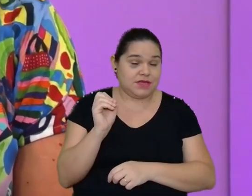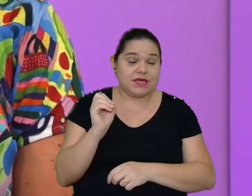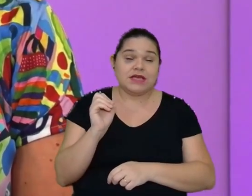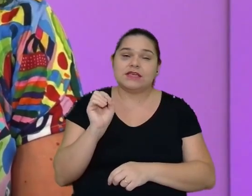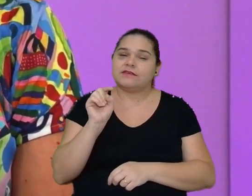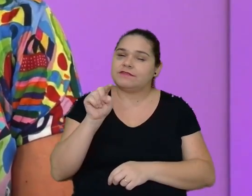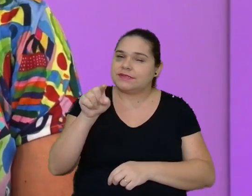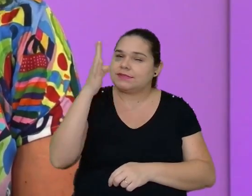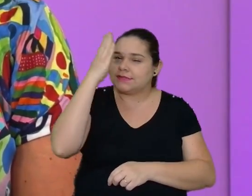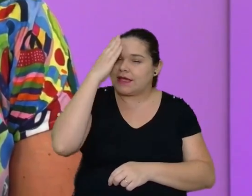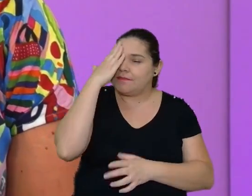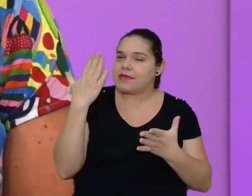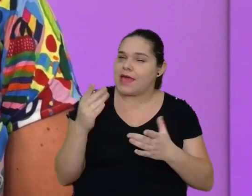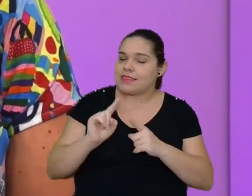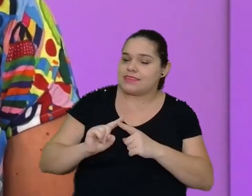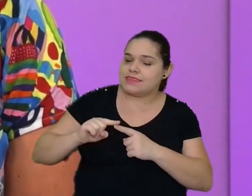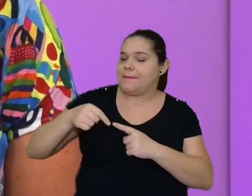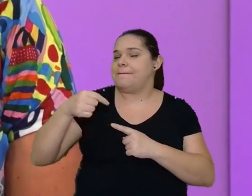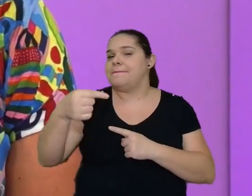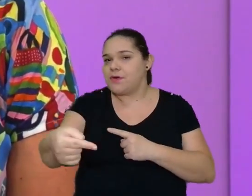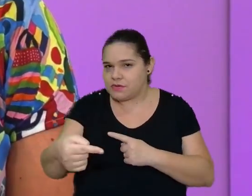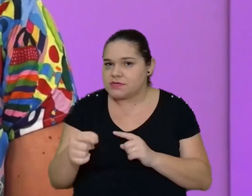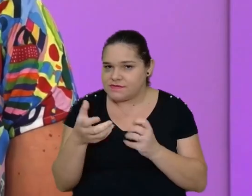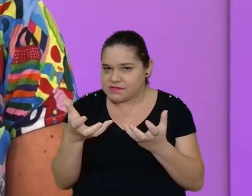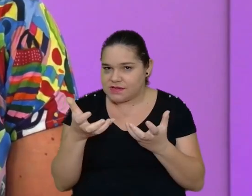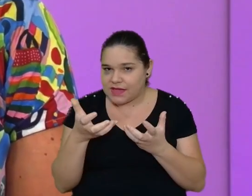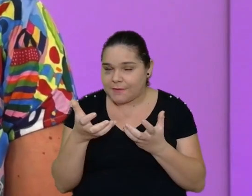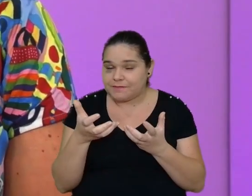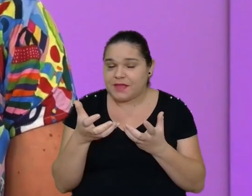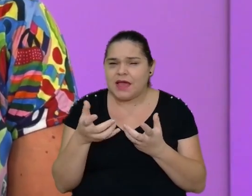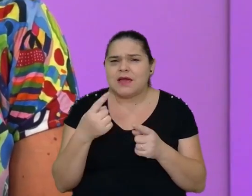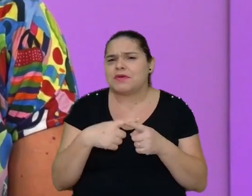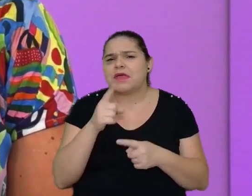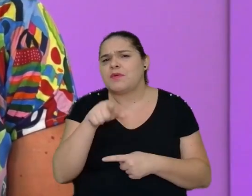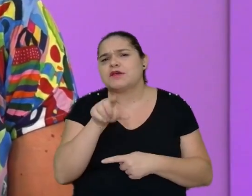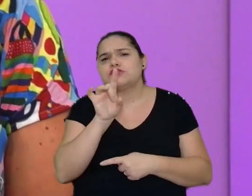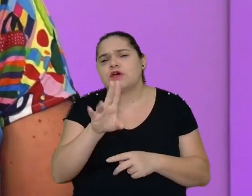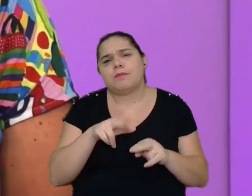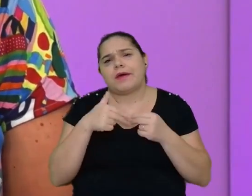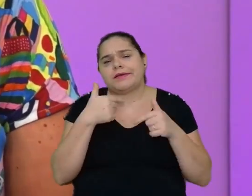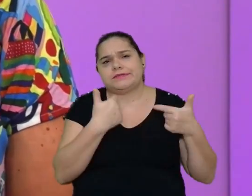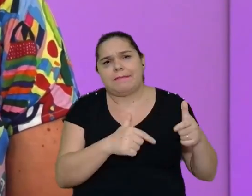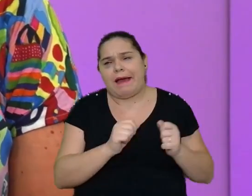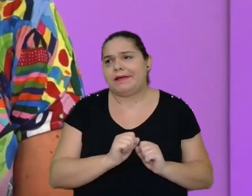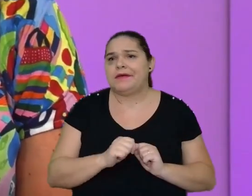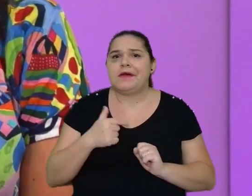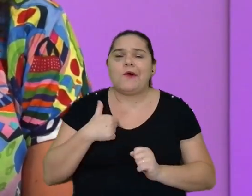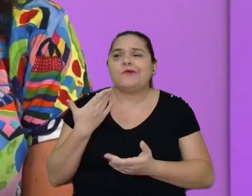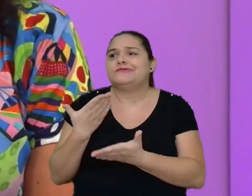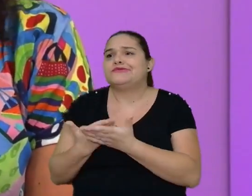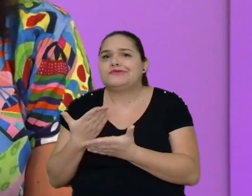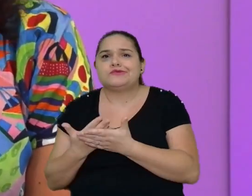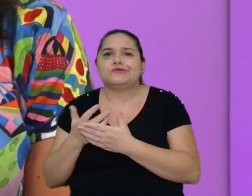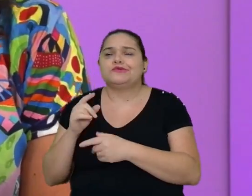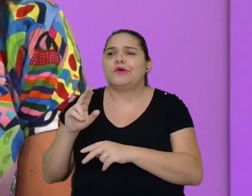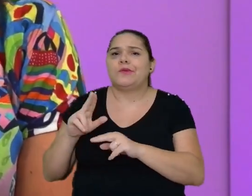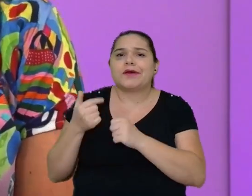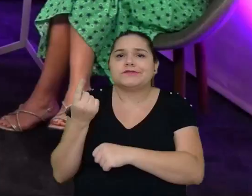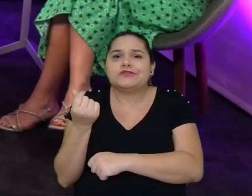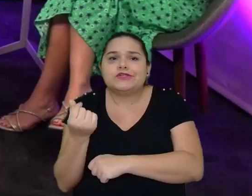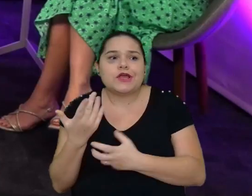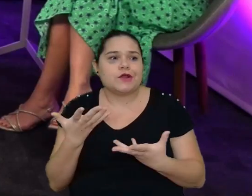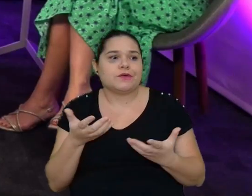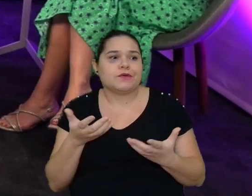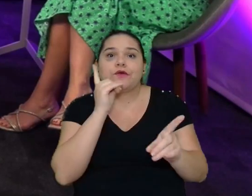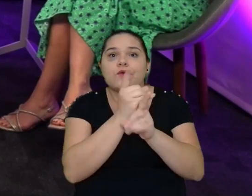seja pelos motivos que forem, porque não é só pelo trabalho, pode ser financeiro, ou eu quero estudar, viajar, ou eu quero achar o parceiro ideal. Tem um número